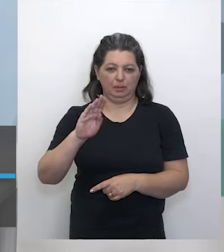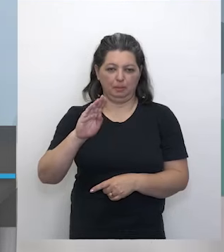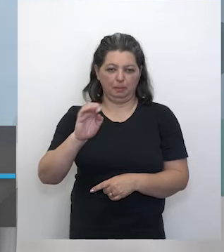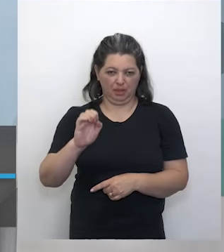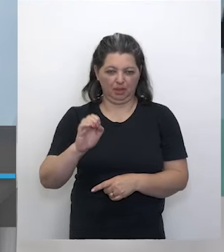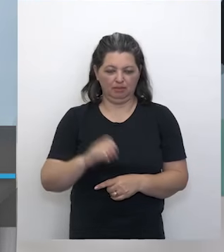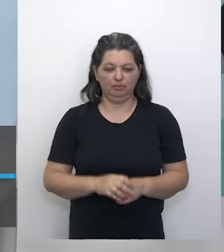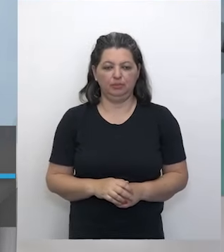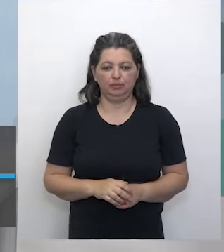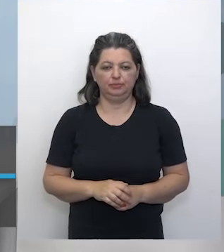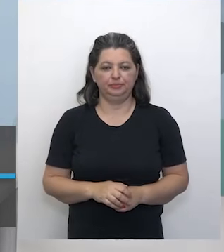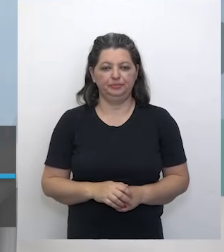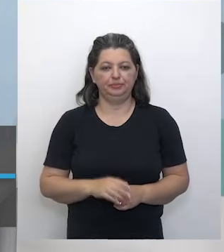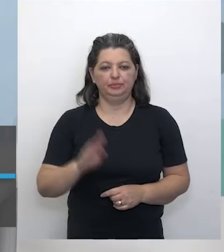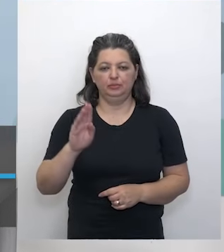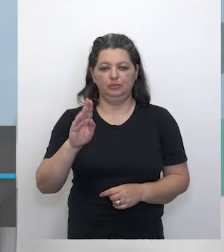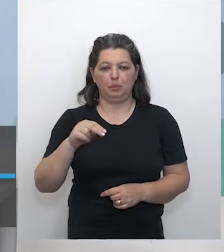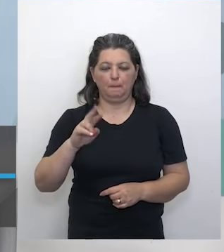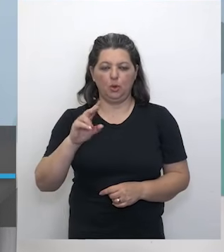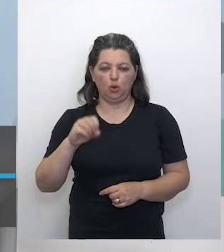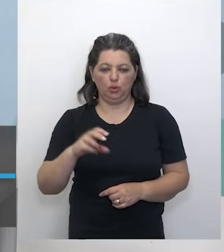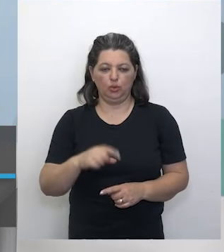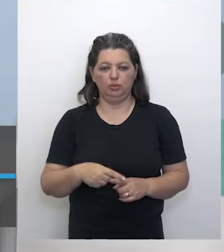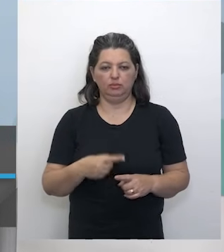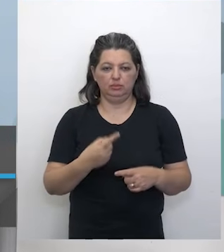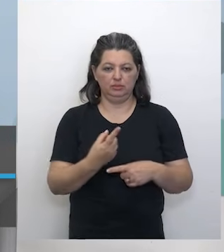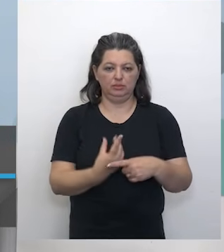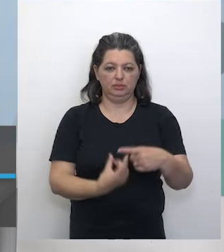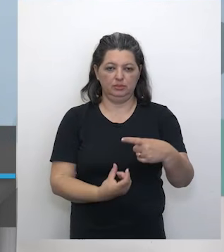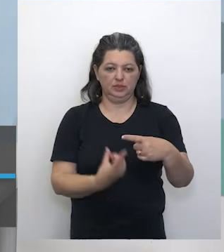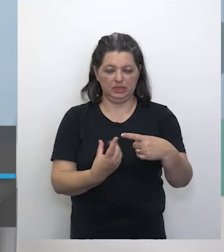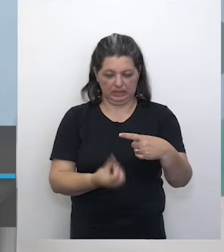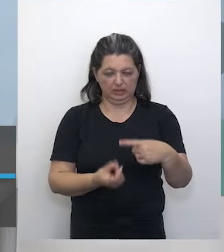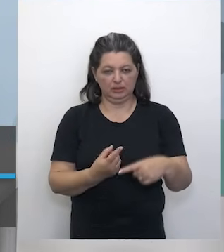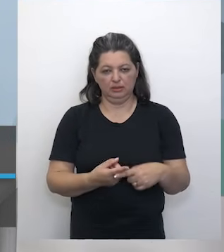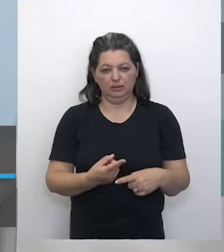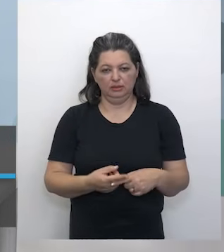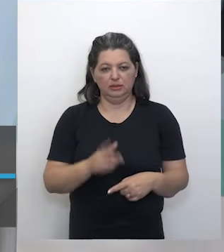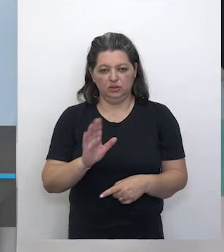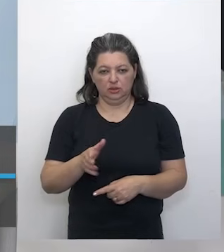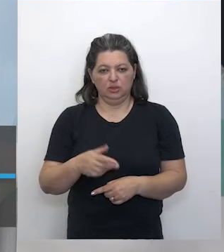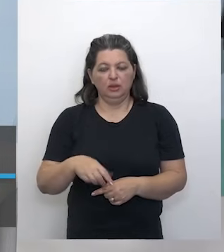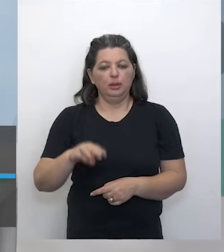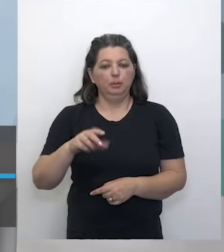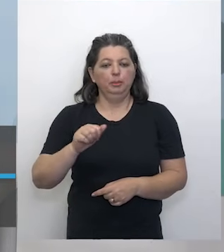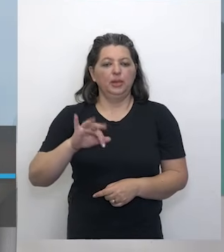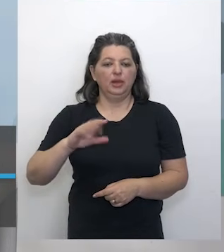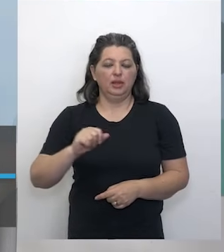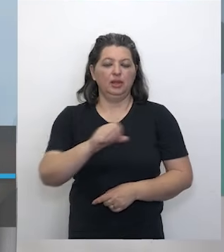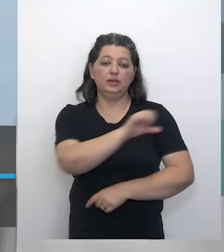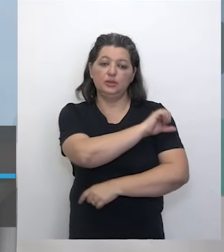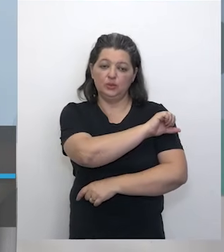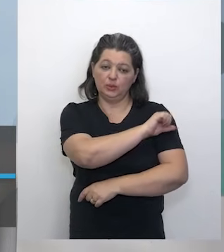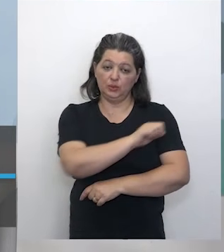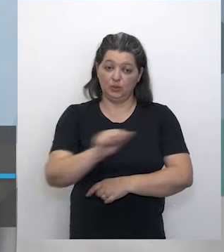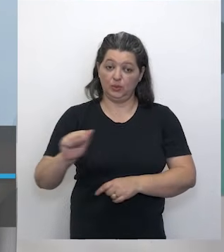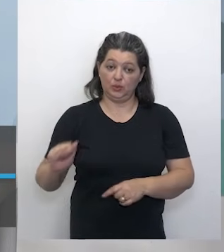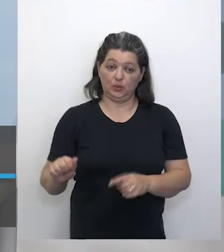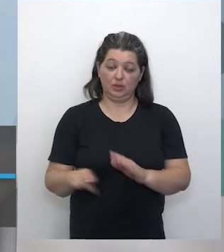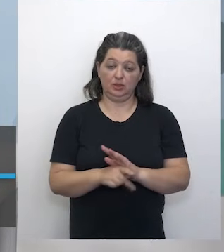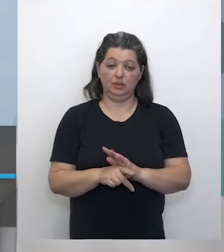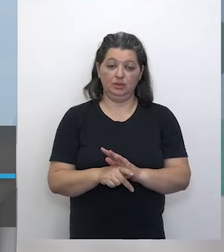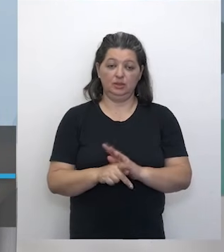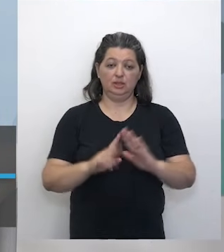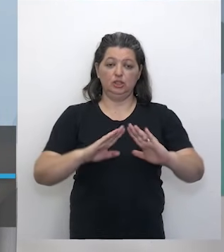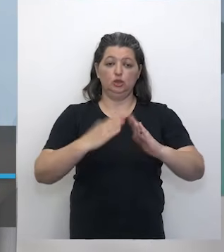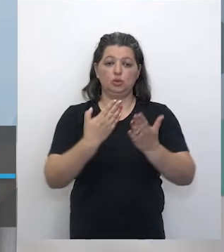Acho que é Guaimbê. Bruno Miguel, tá? 116 avos também. Para finalizar, lá Maria Vitória, lá do Nono A, lá da Escola